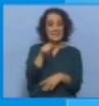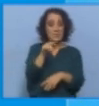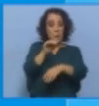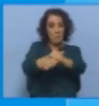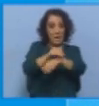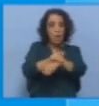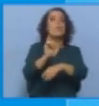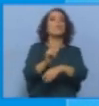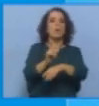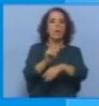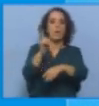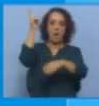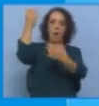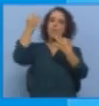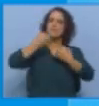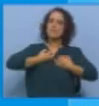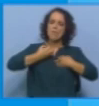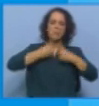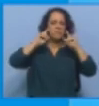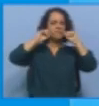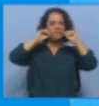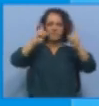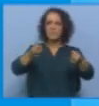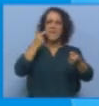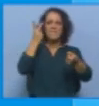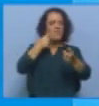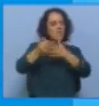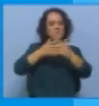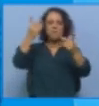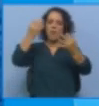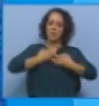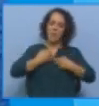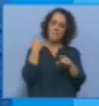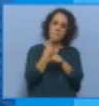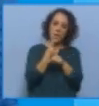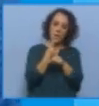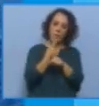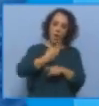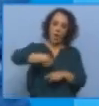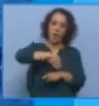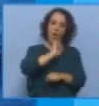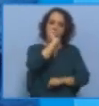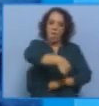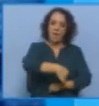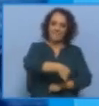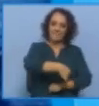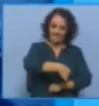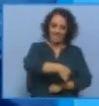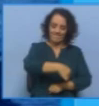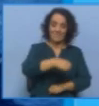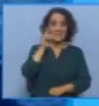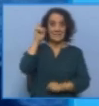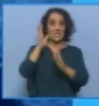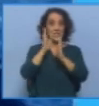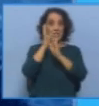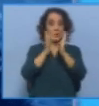que temos de amar também os outros generosamente em qualquer situação da vida. E é disso que Jesus nos vem salvar. Não há nenhum momento da vida de Jesus